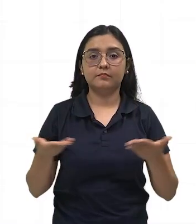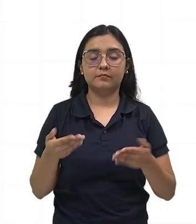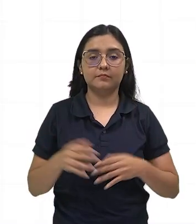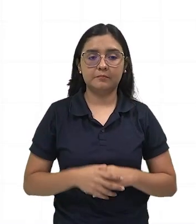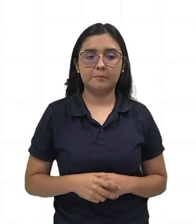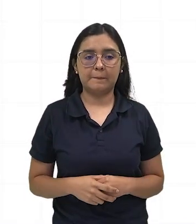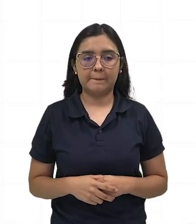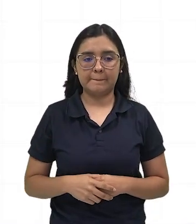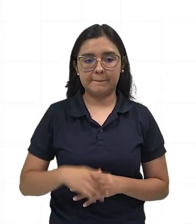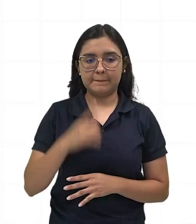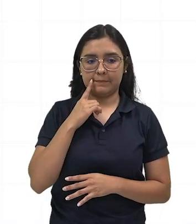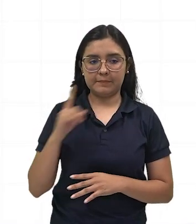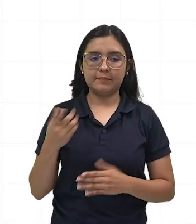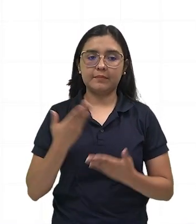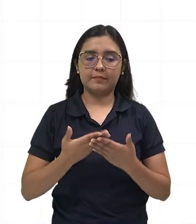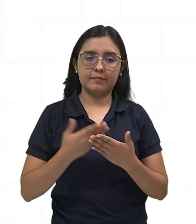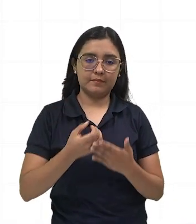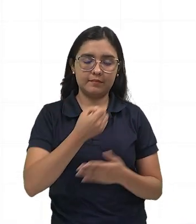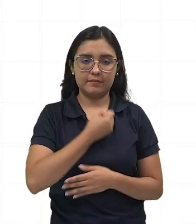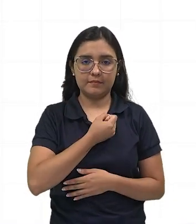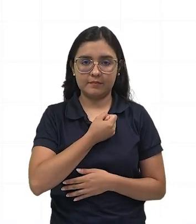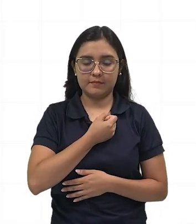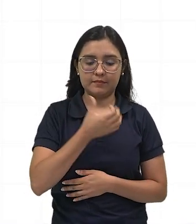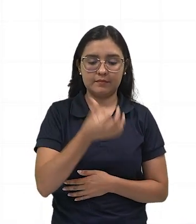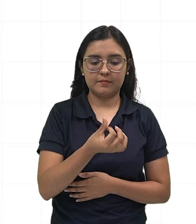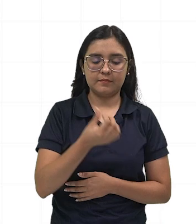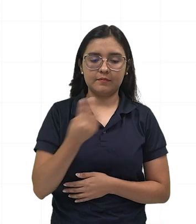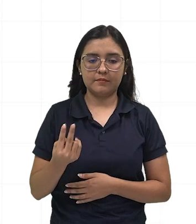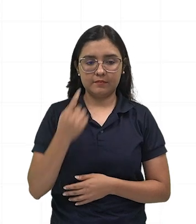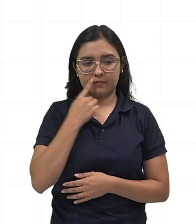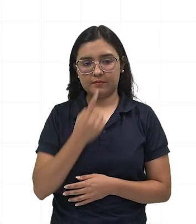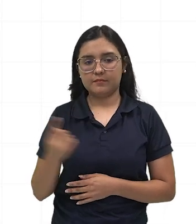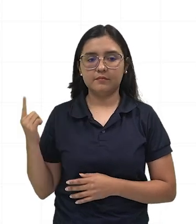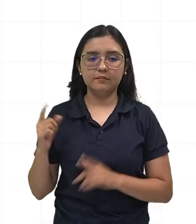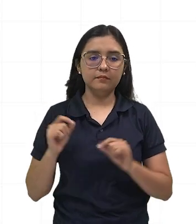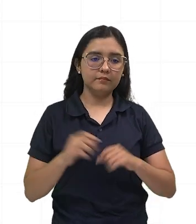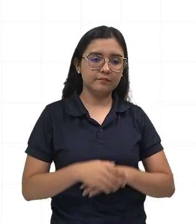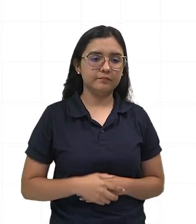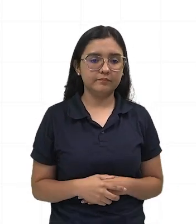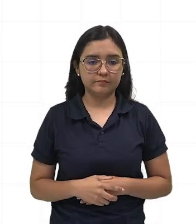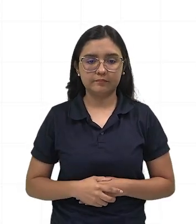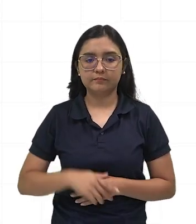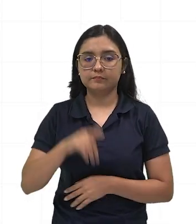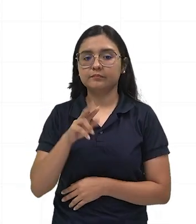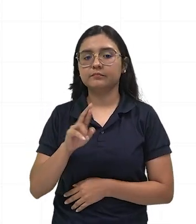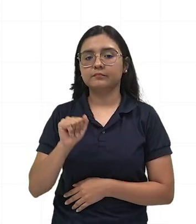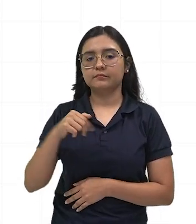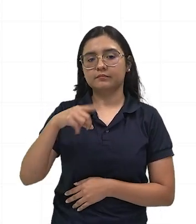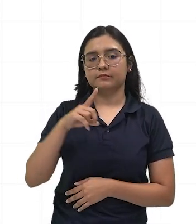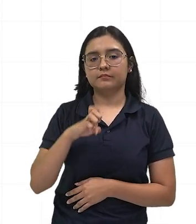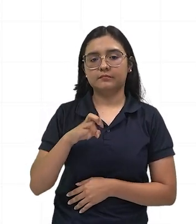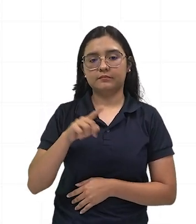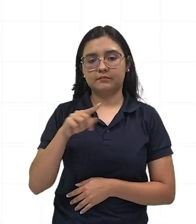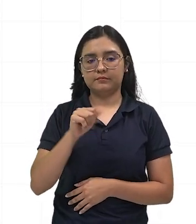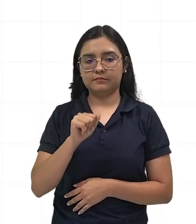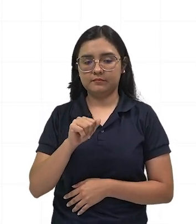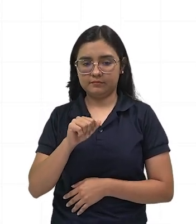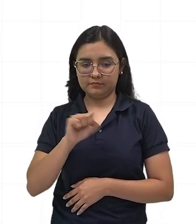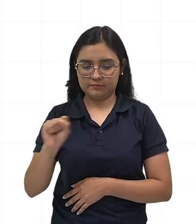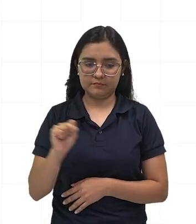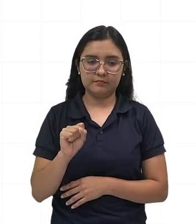temos. Aula 62, objeto de conhecimento, variação de grandezas,